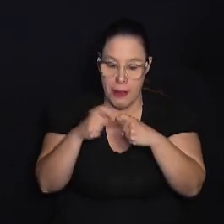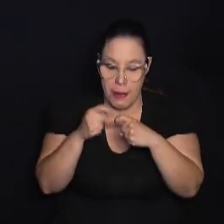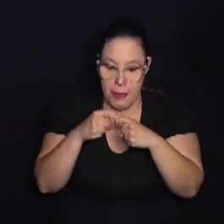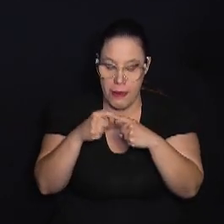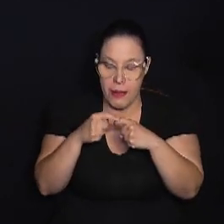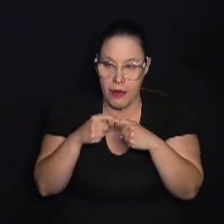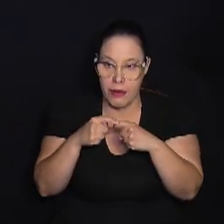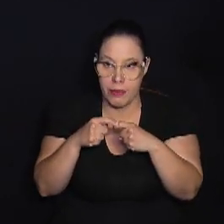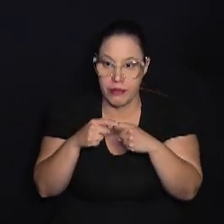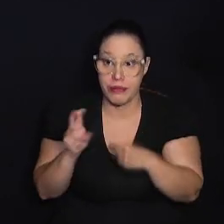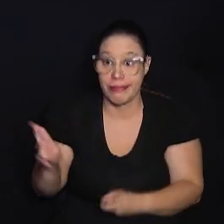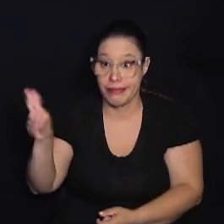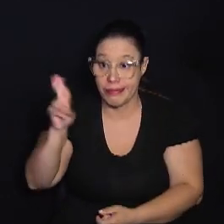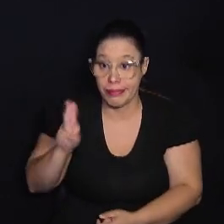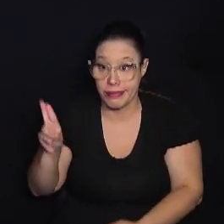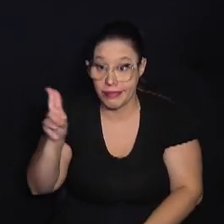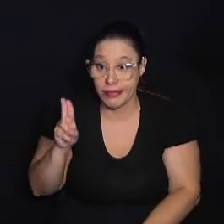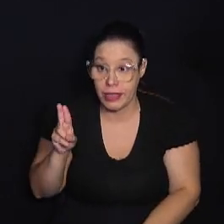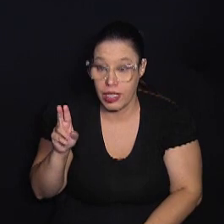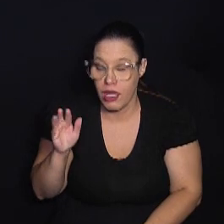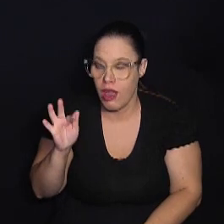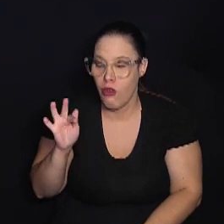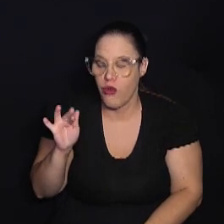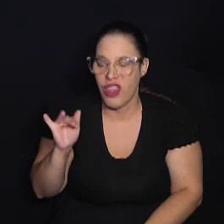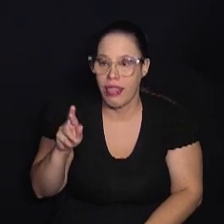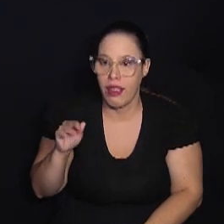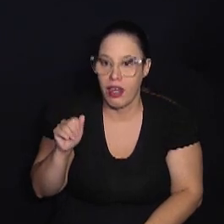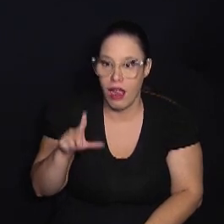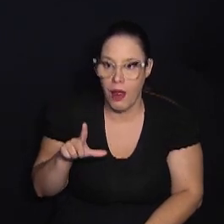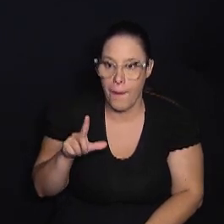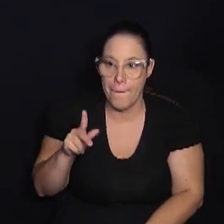pela Universidade Federal do Paraná desde